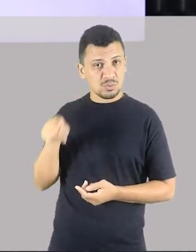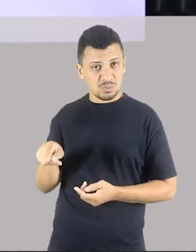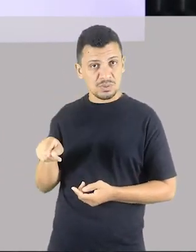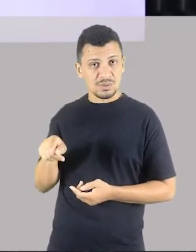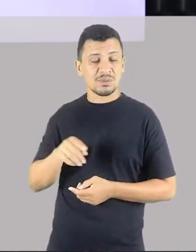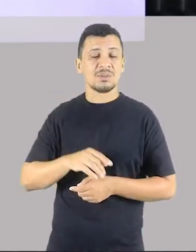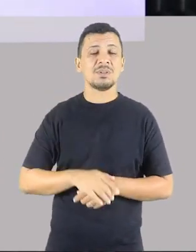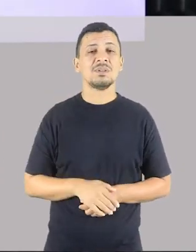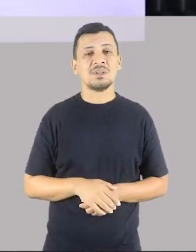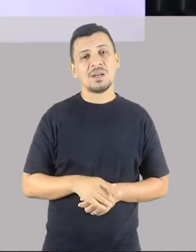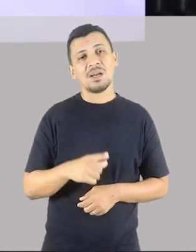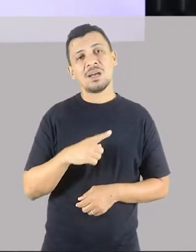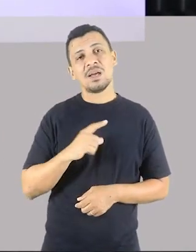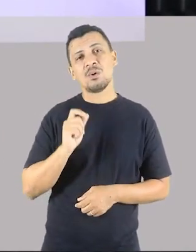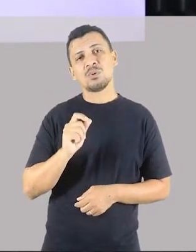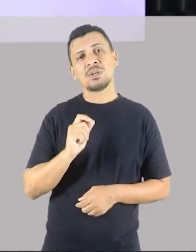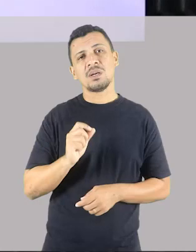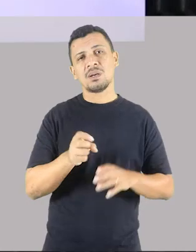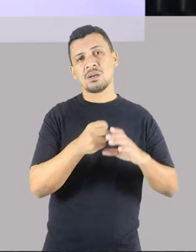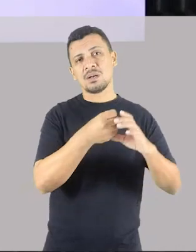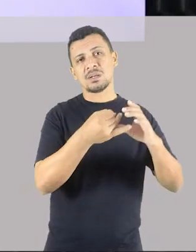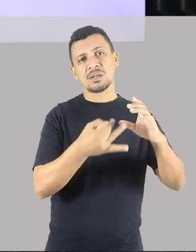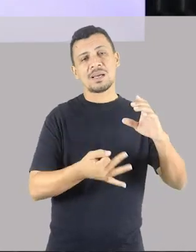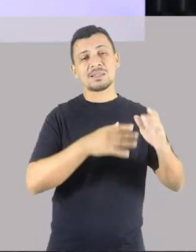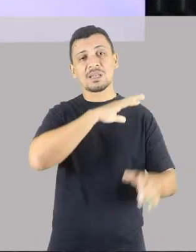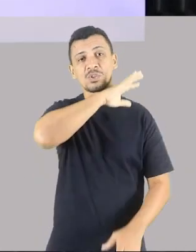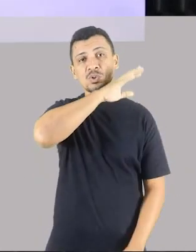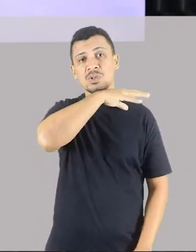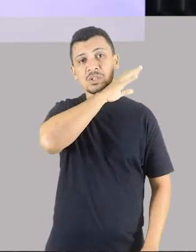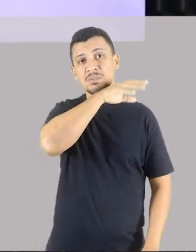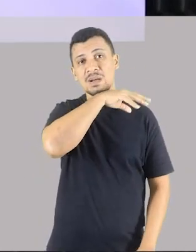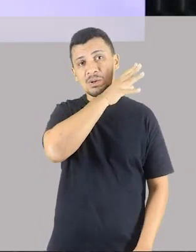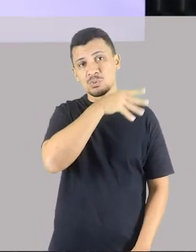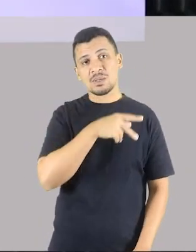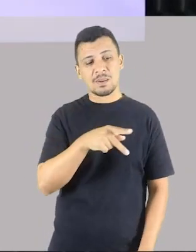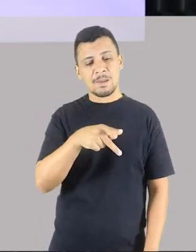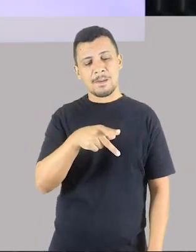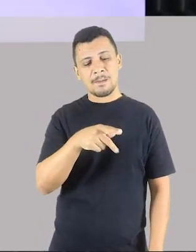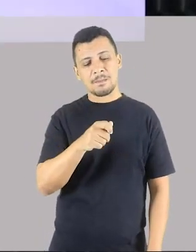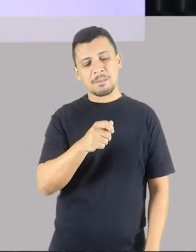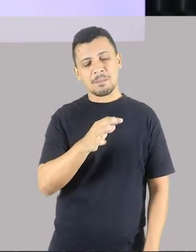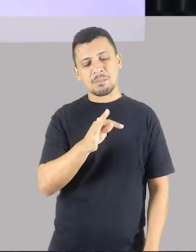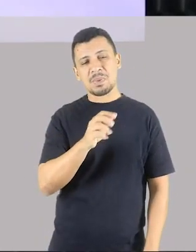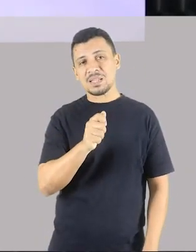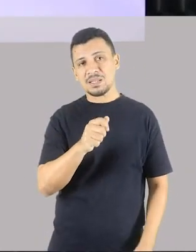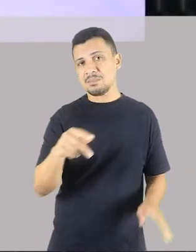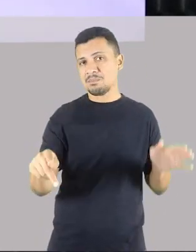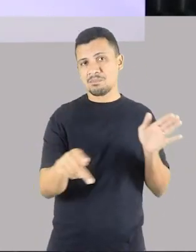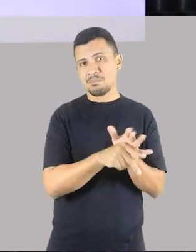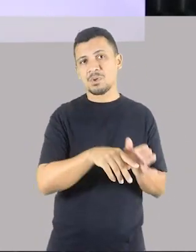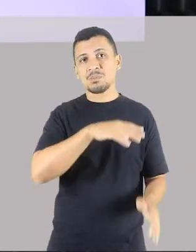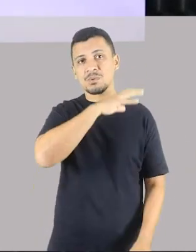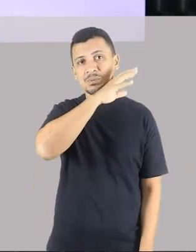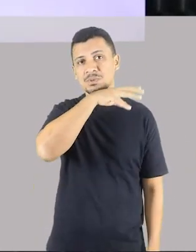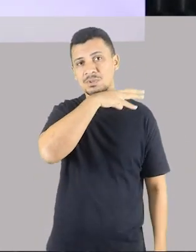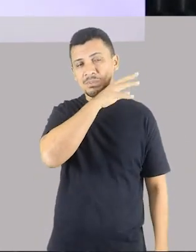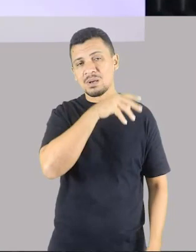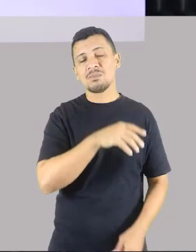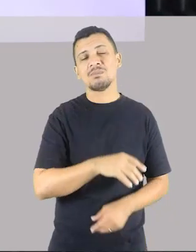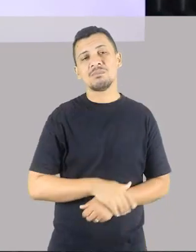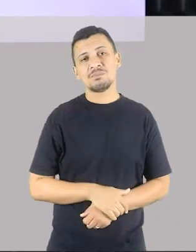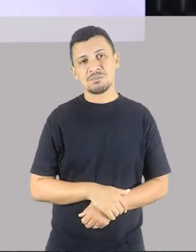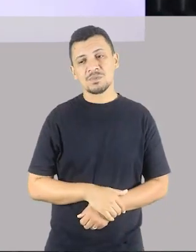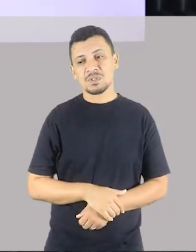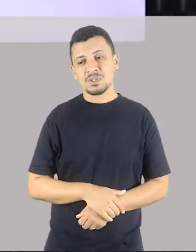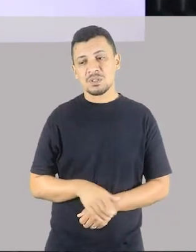está atribuindo a uma pessoa uma característica de um animal, certo?